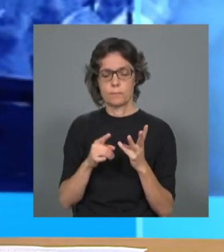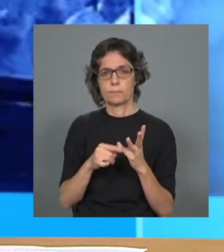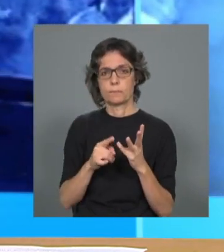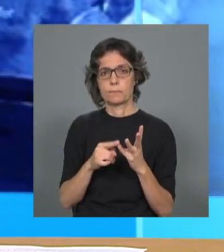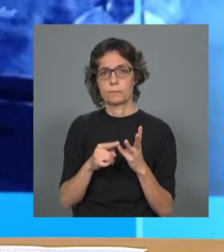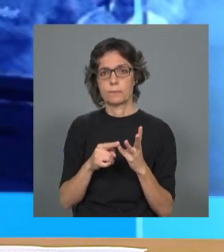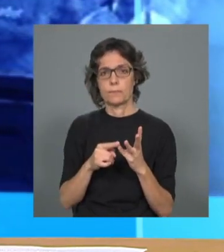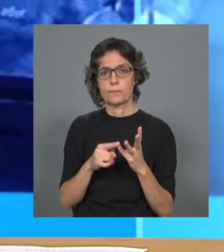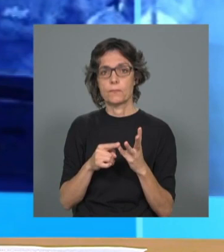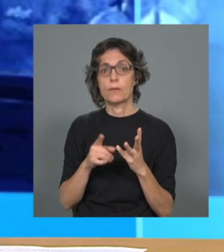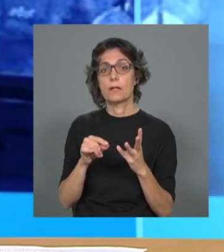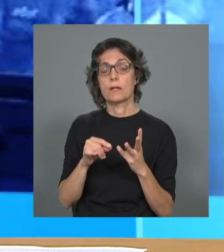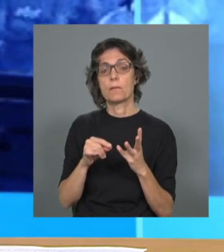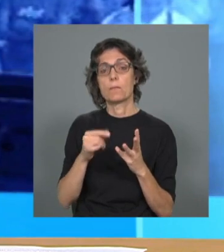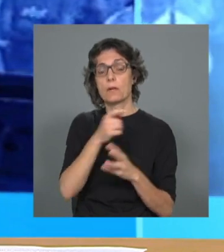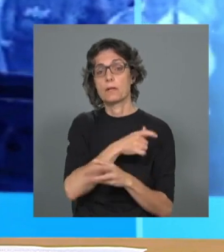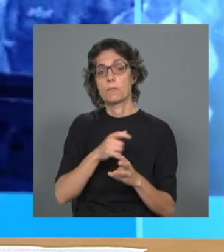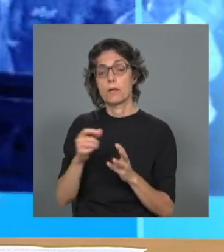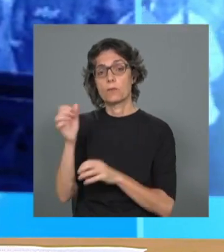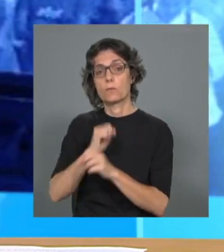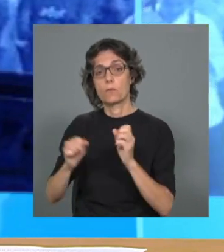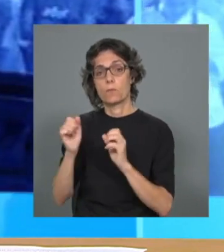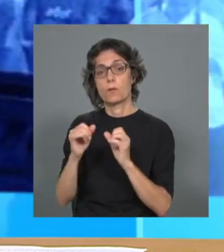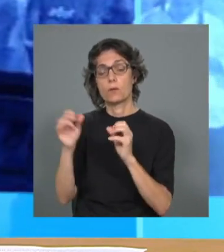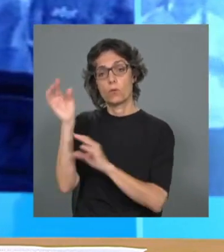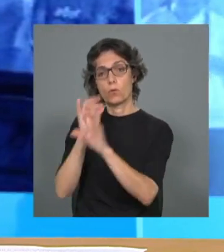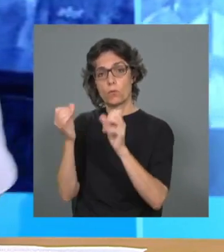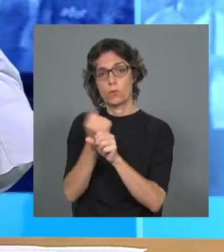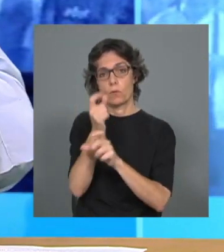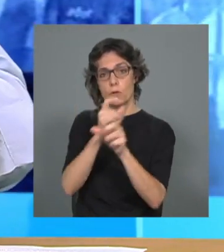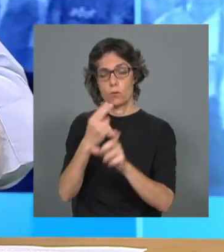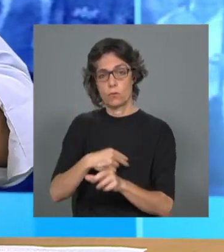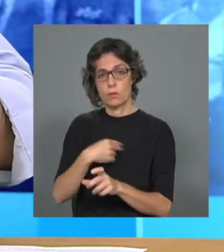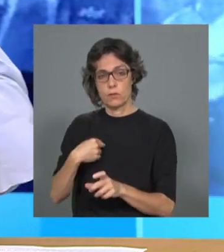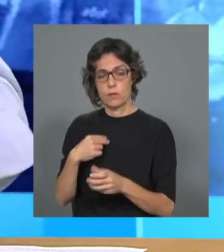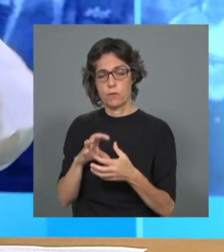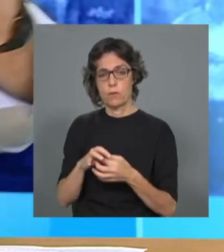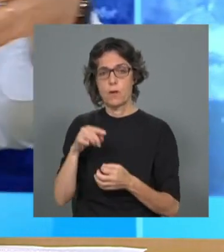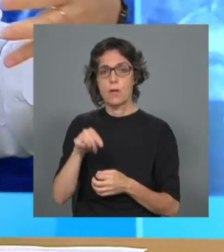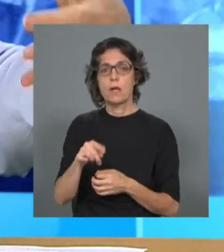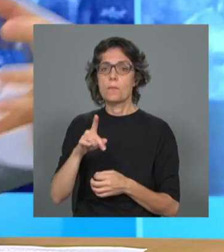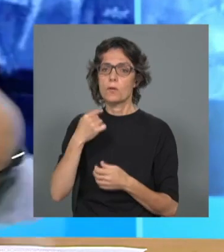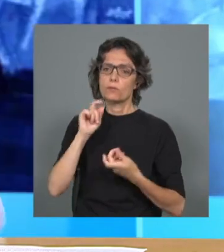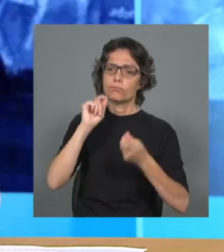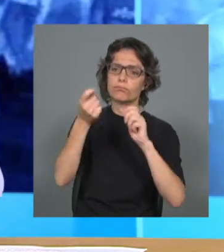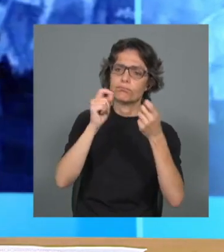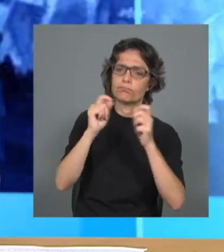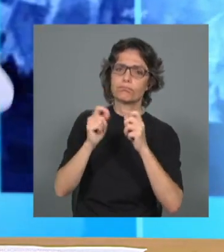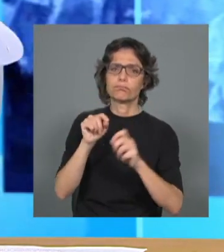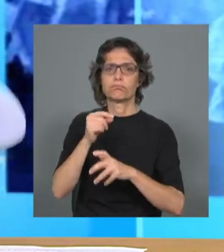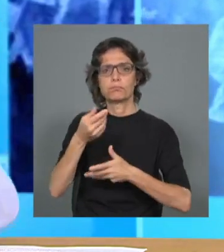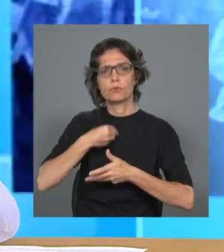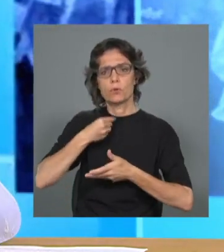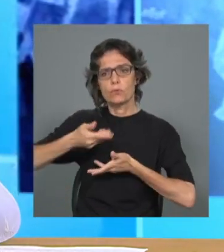teremos também representantes do Movimento Europeu de Trabalhadores Cristãos e, portanto, será todo um discutir de preocupações